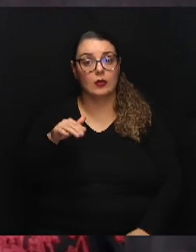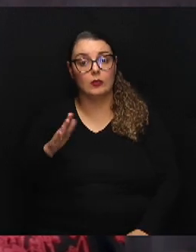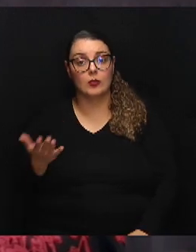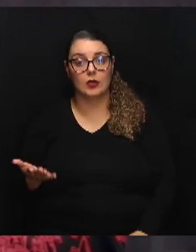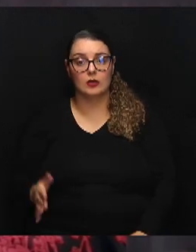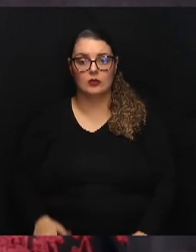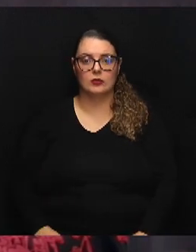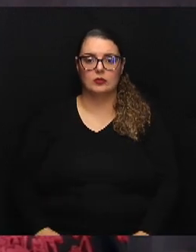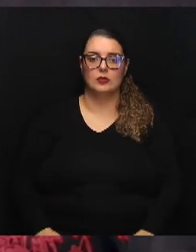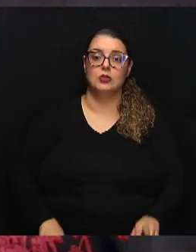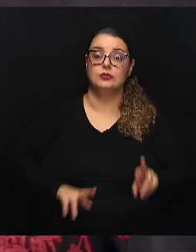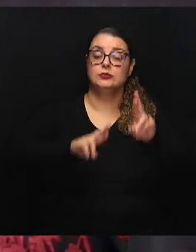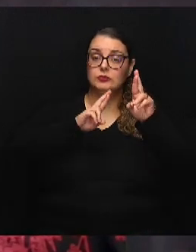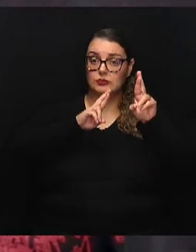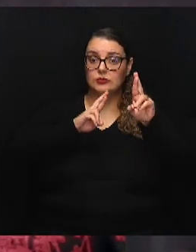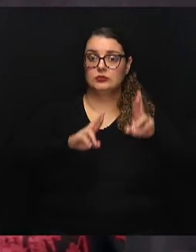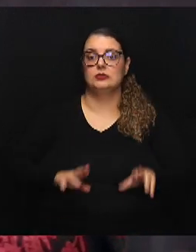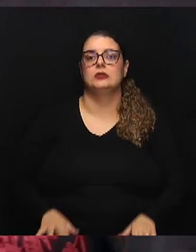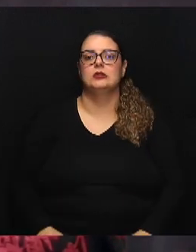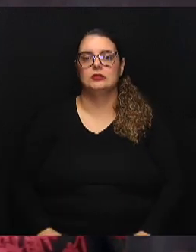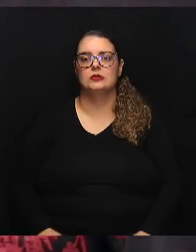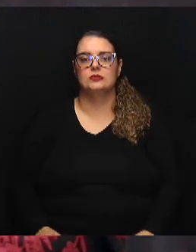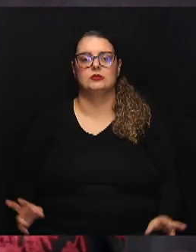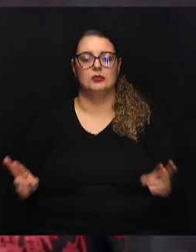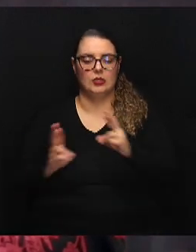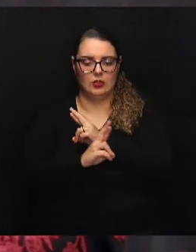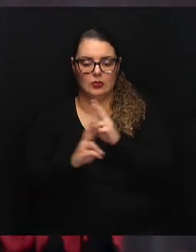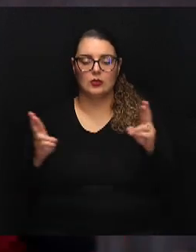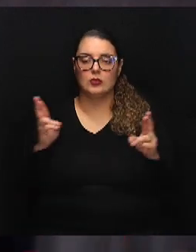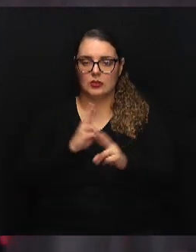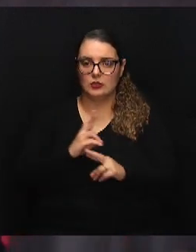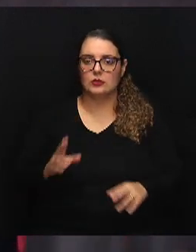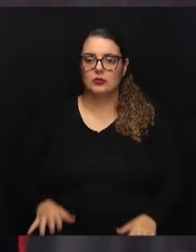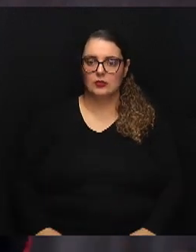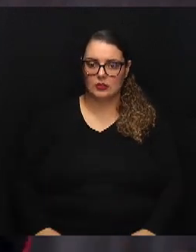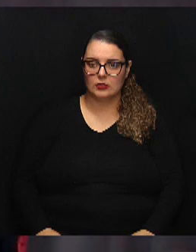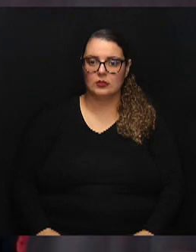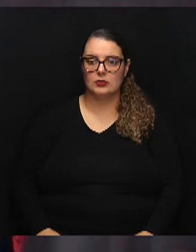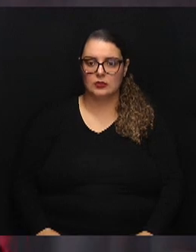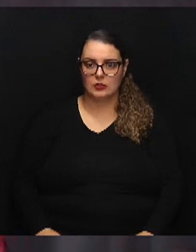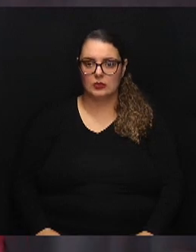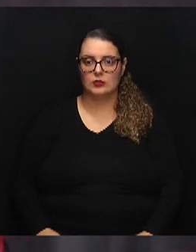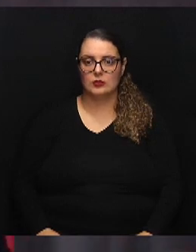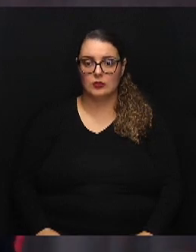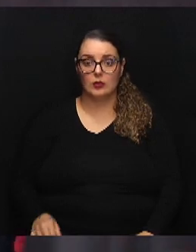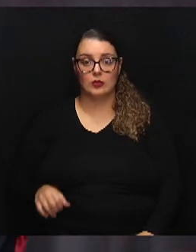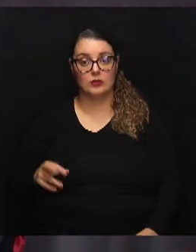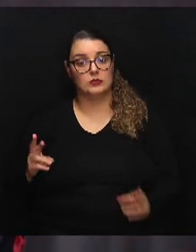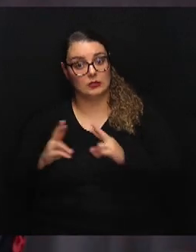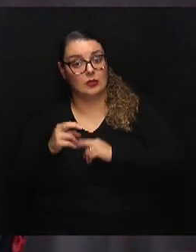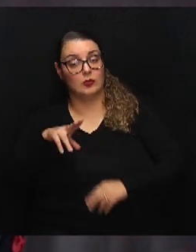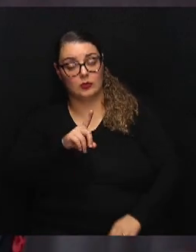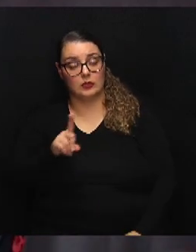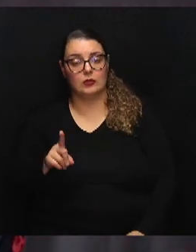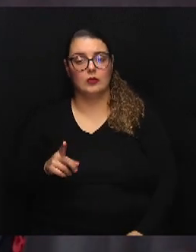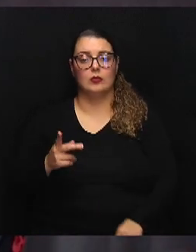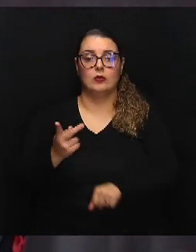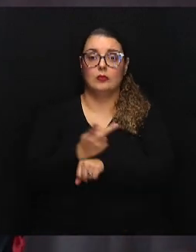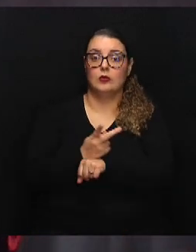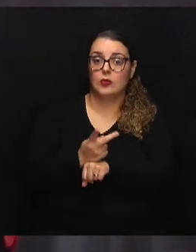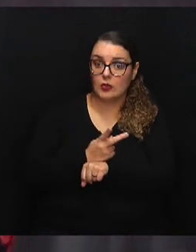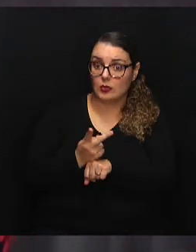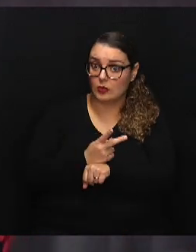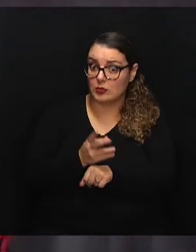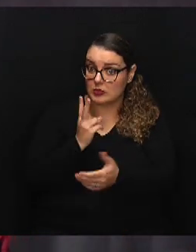Então, eu desejo que as relações, né, assim, se você está se relacionando ou não, procure sempre pensar em você